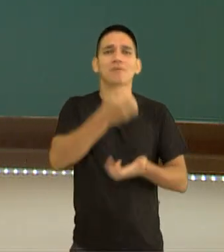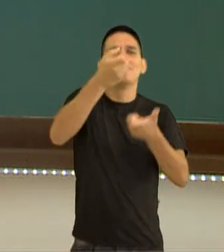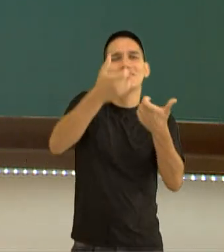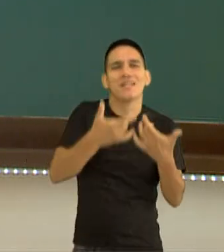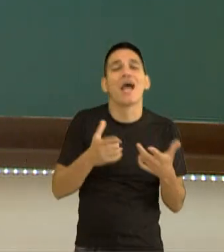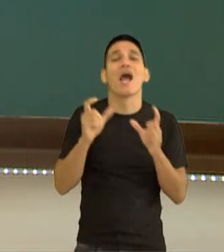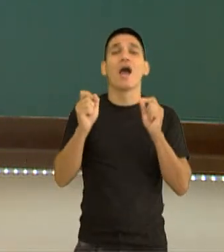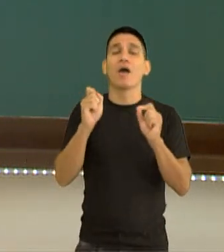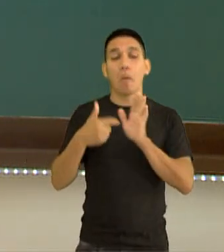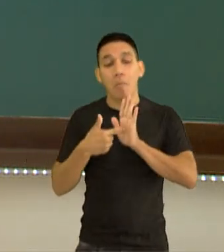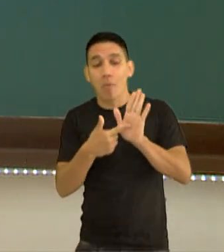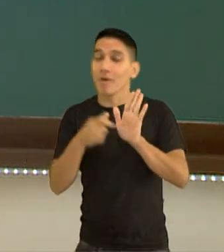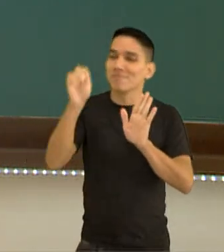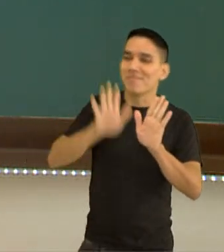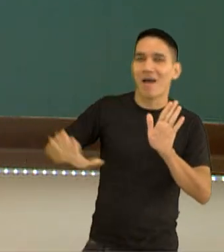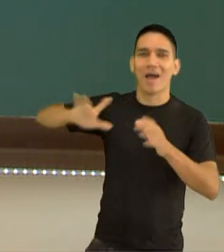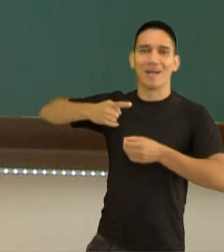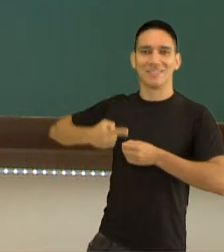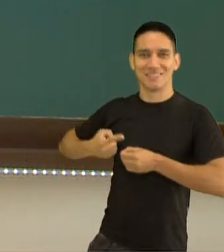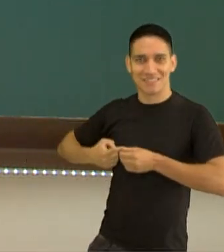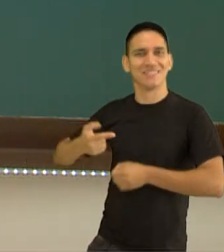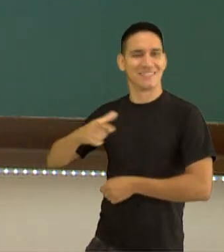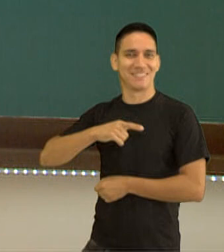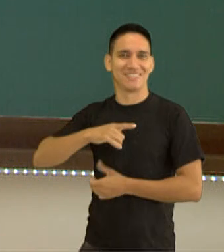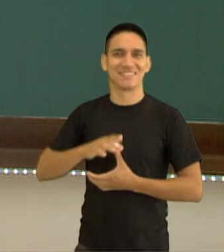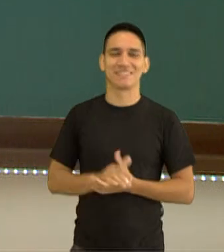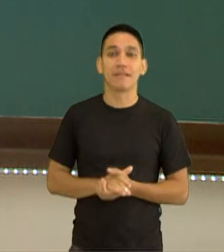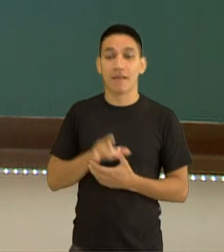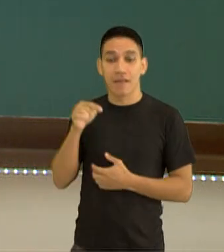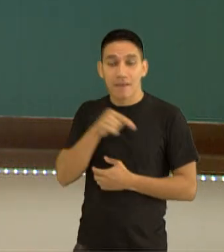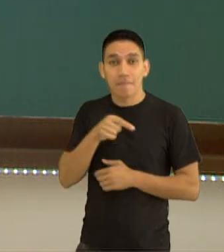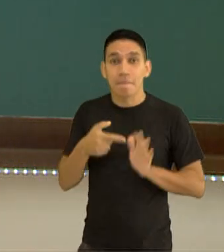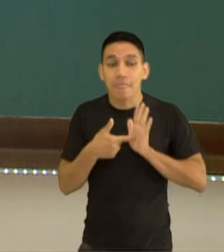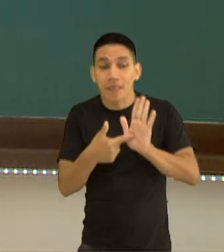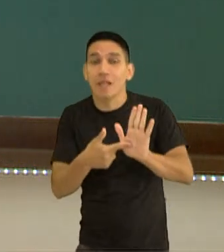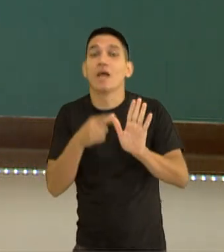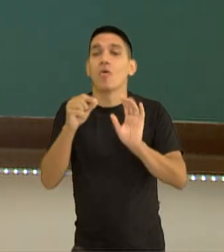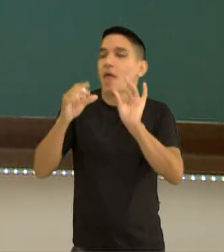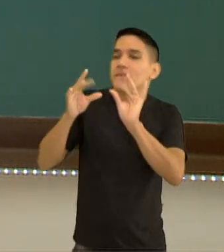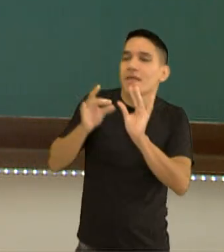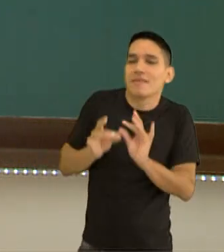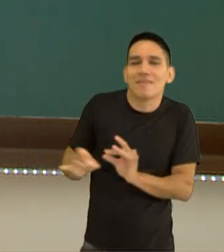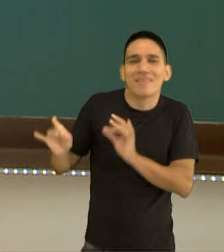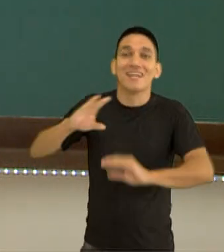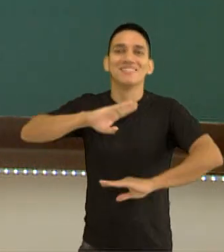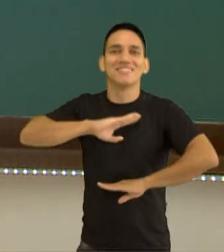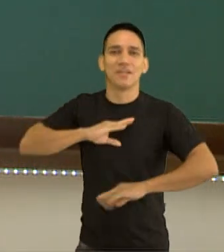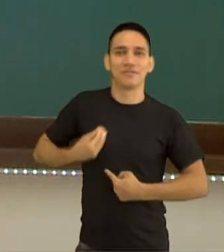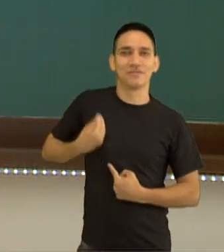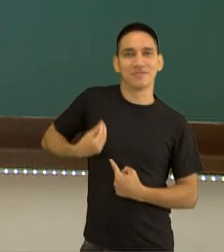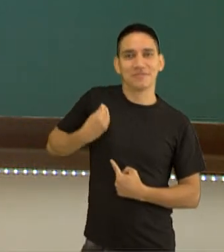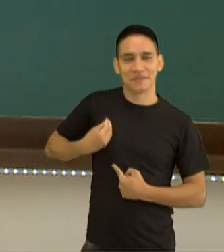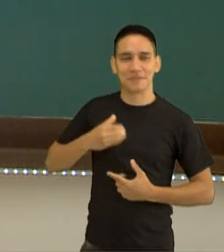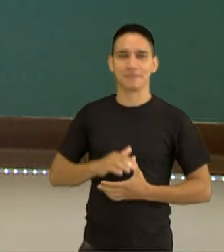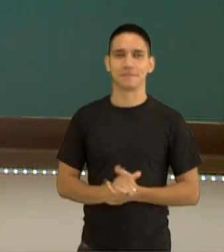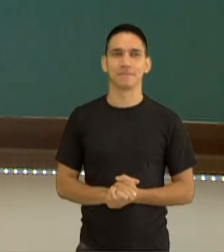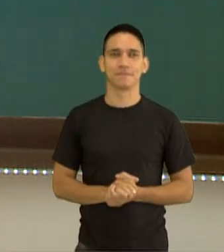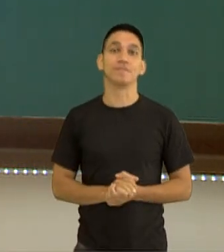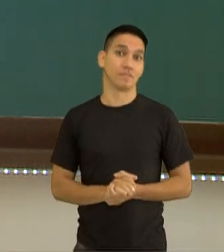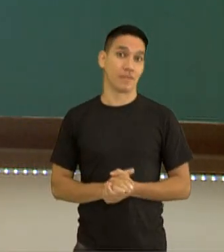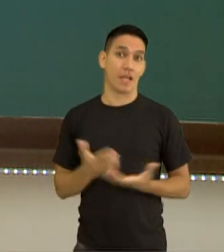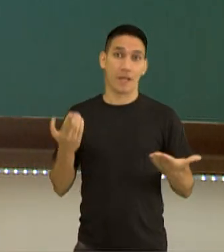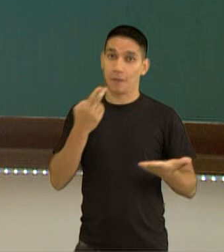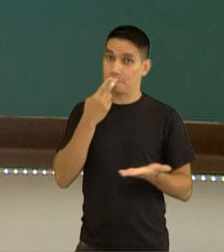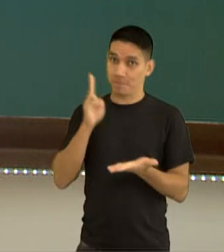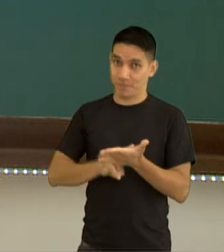uma imagem da cidade, né, no cartão postal, e ali ela conta, ela descreve situações que ela está vivenciando. O nosso